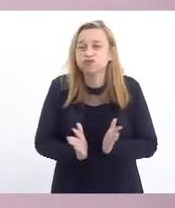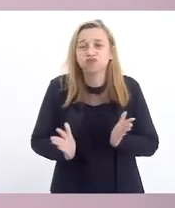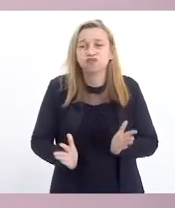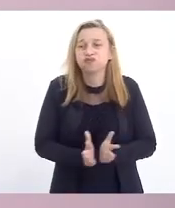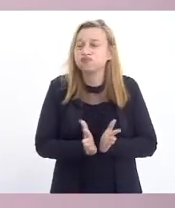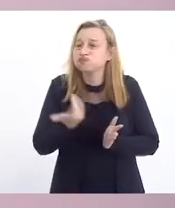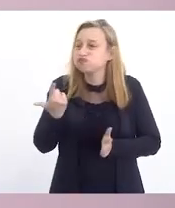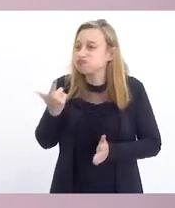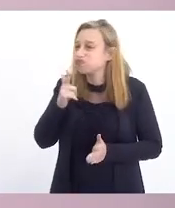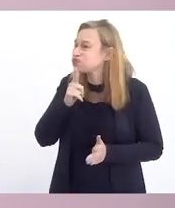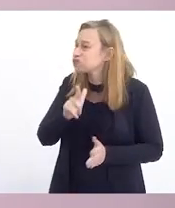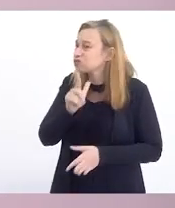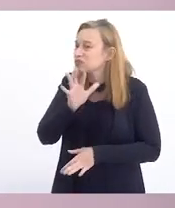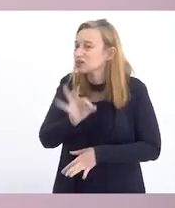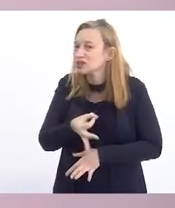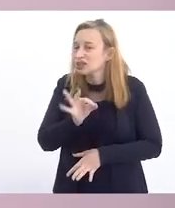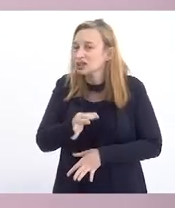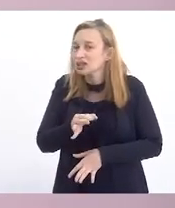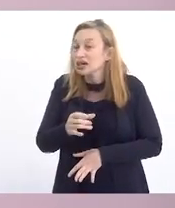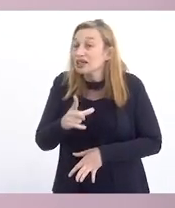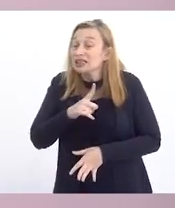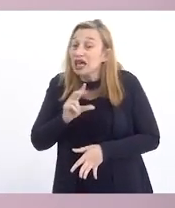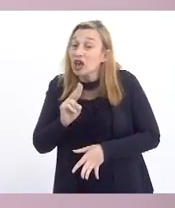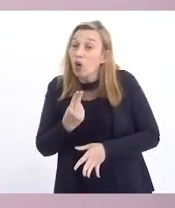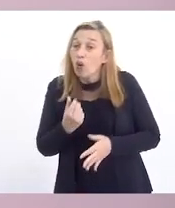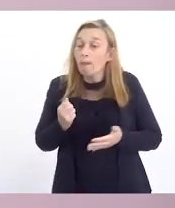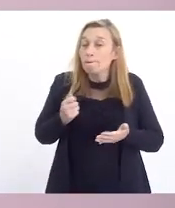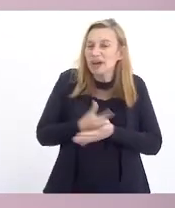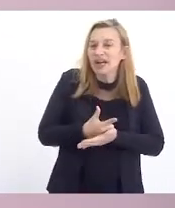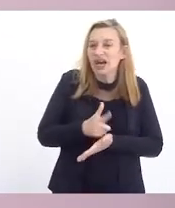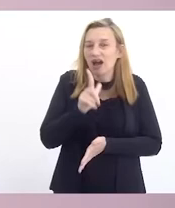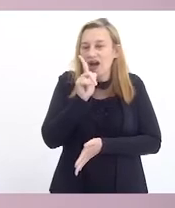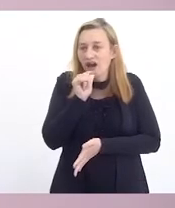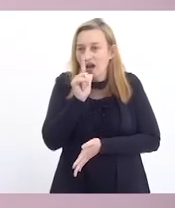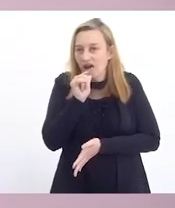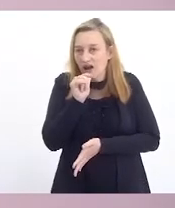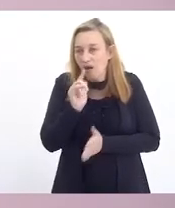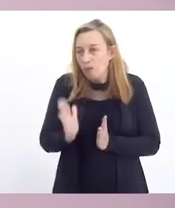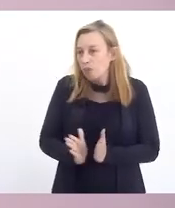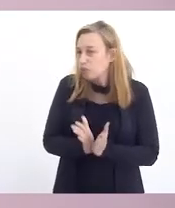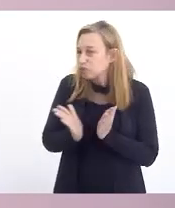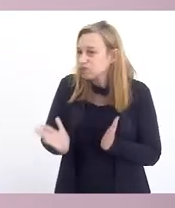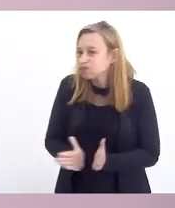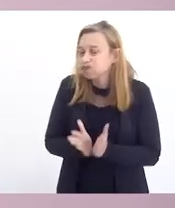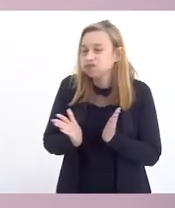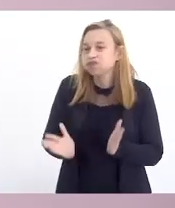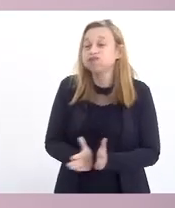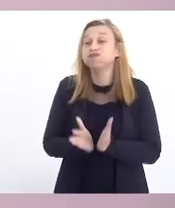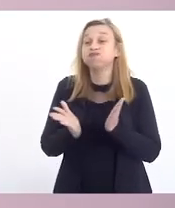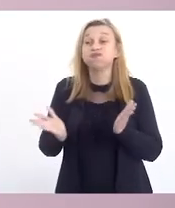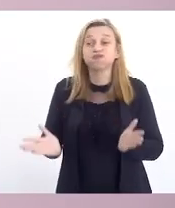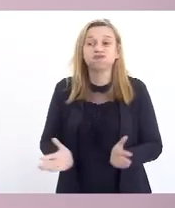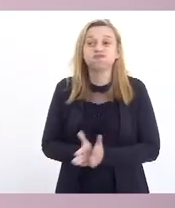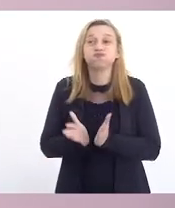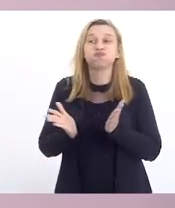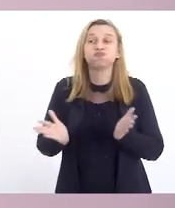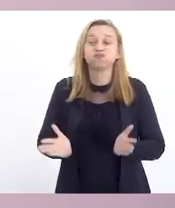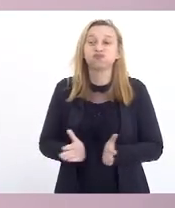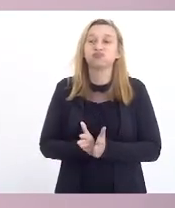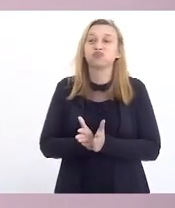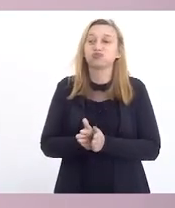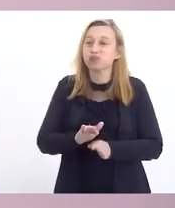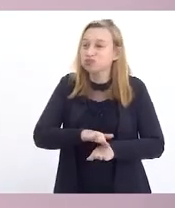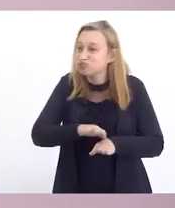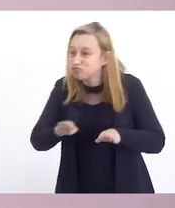não conseguem efetivamente ter ou pagar a água, que é a população que vive uma situação que é além do pobre, é